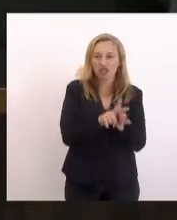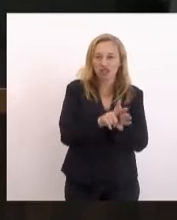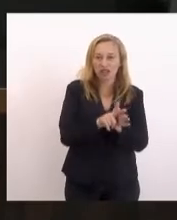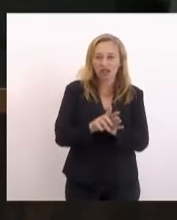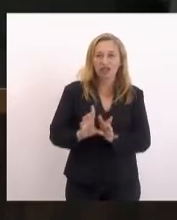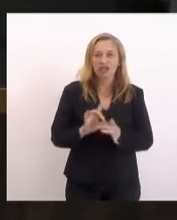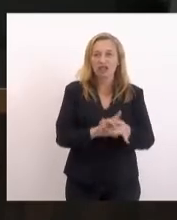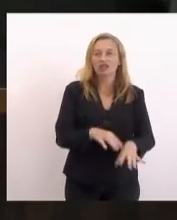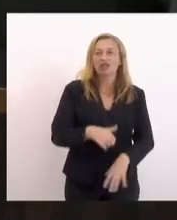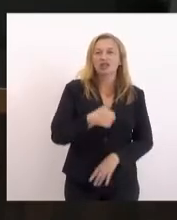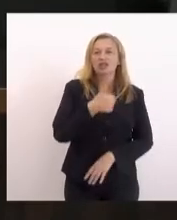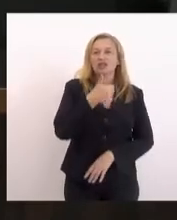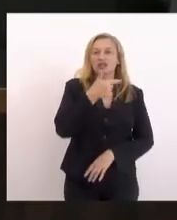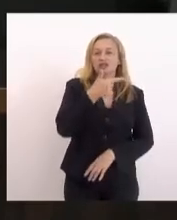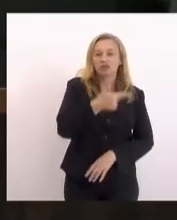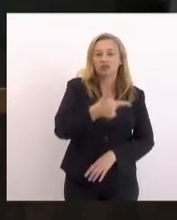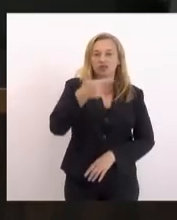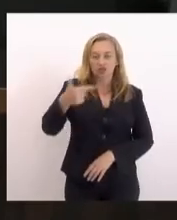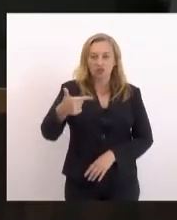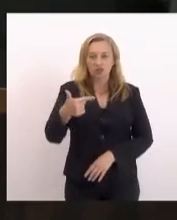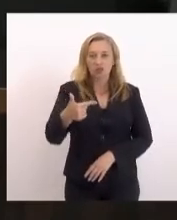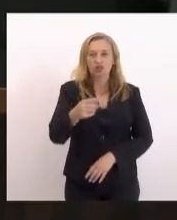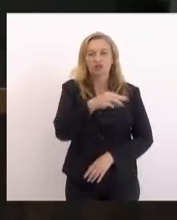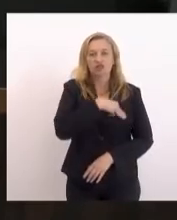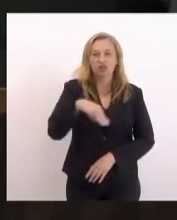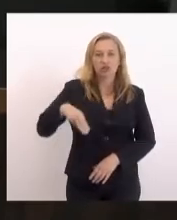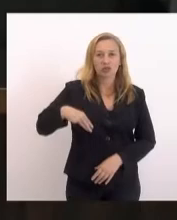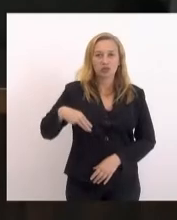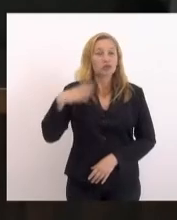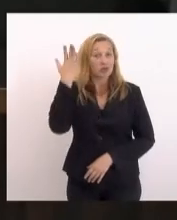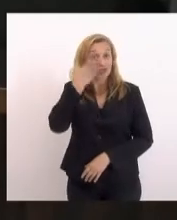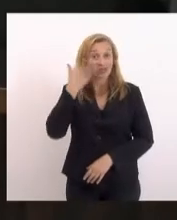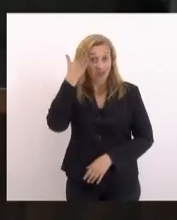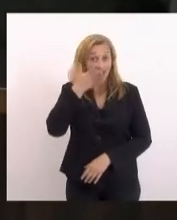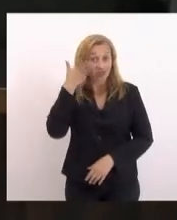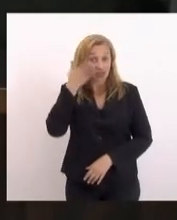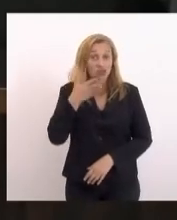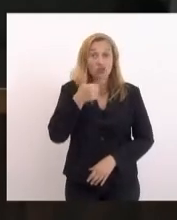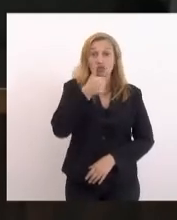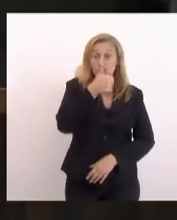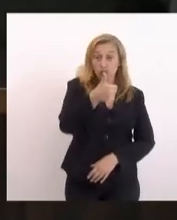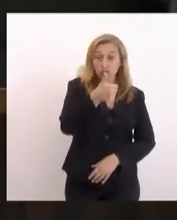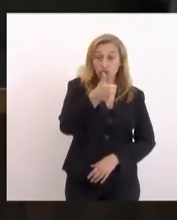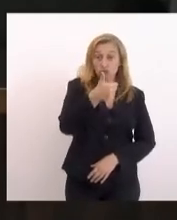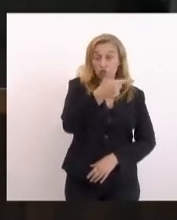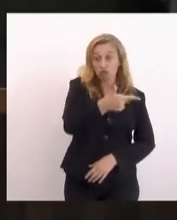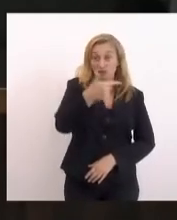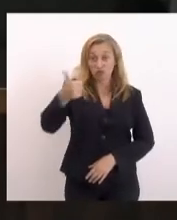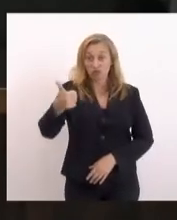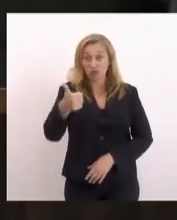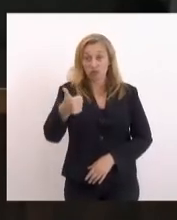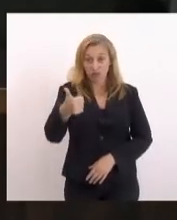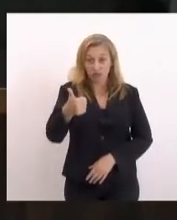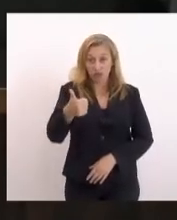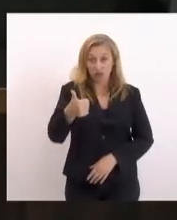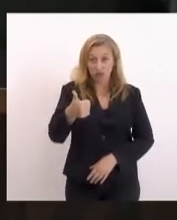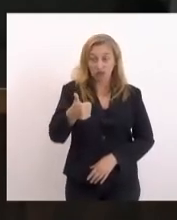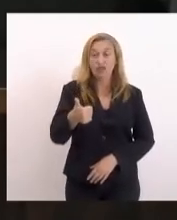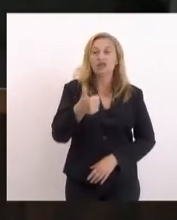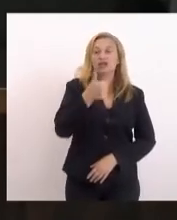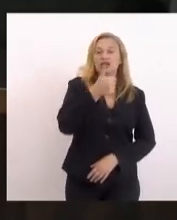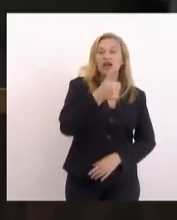número 58 de 2022, de autoria do Ministério Público, mensagem 1 de 2022, que altera a lei complementar